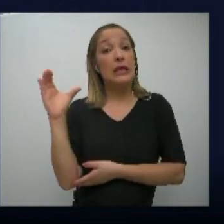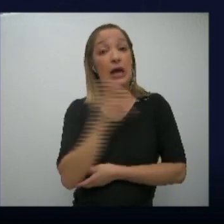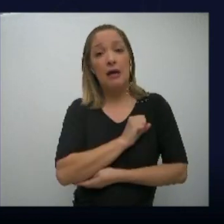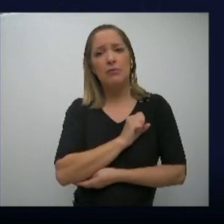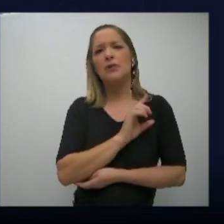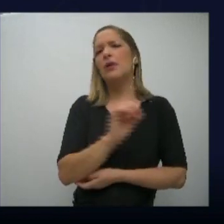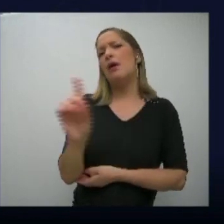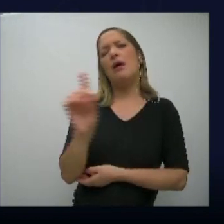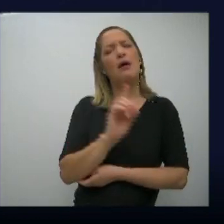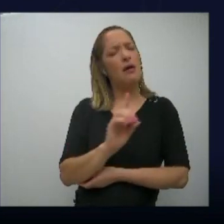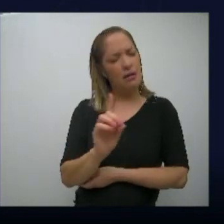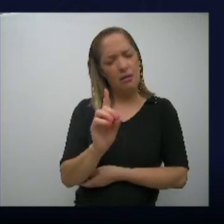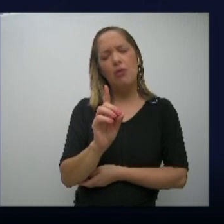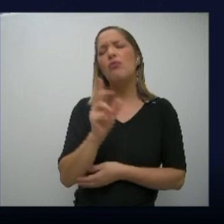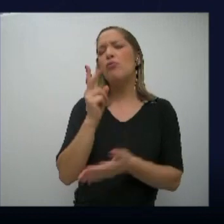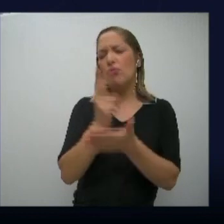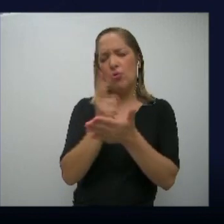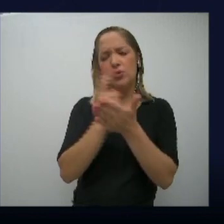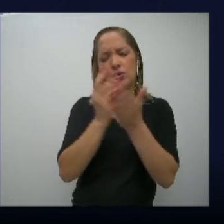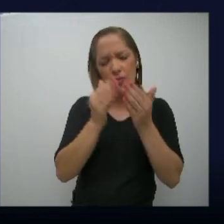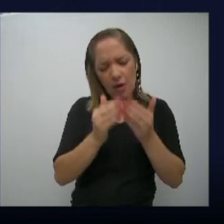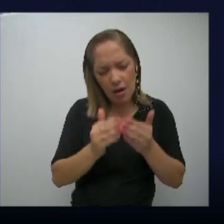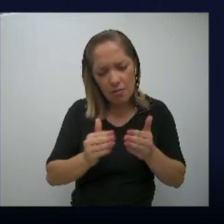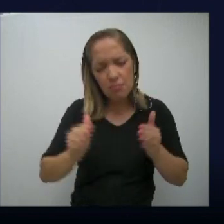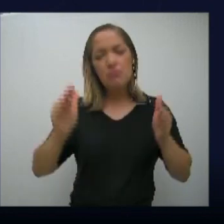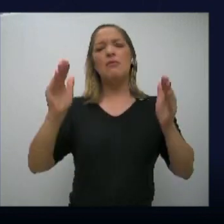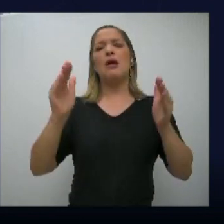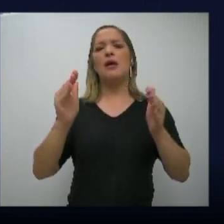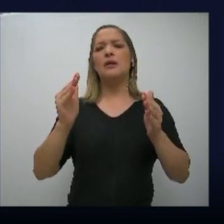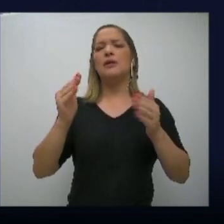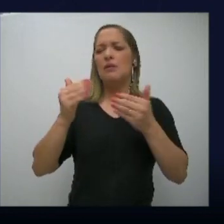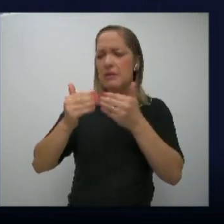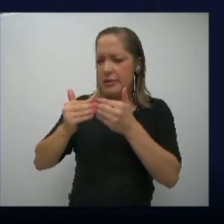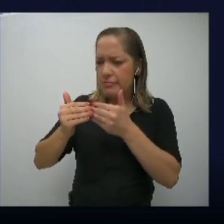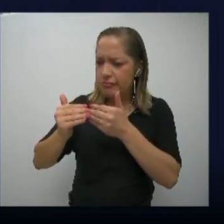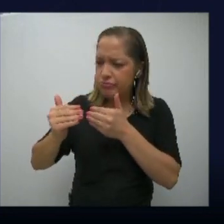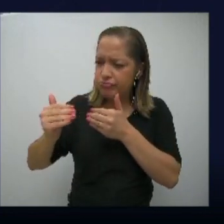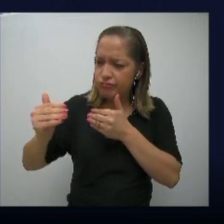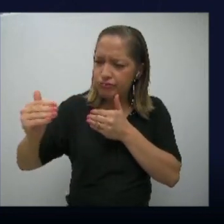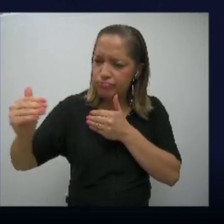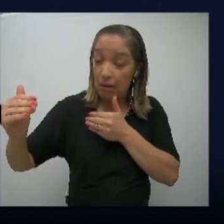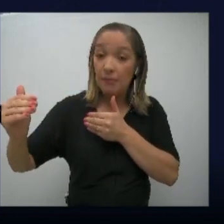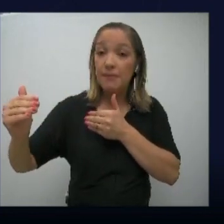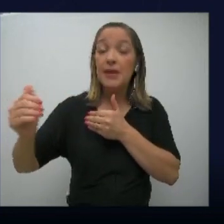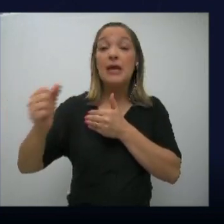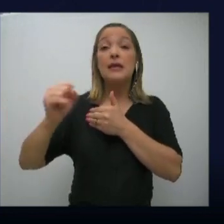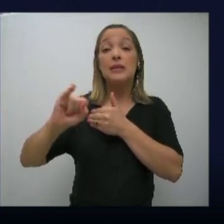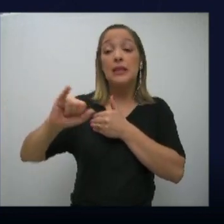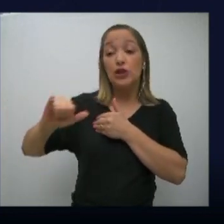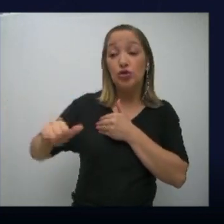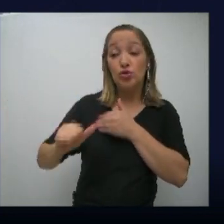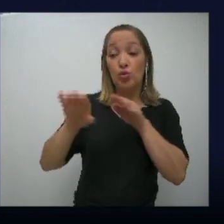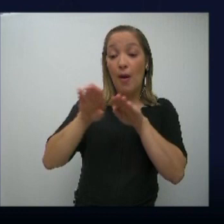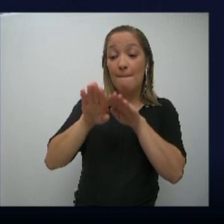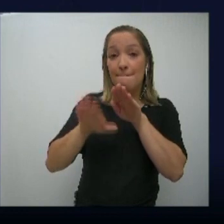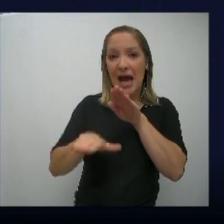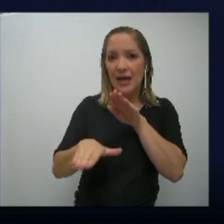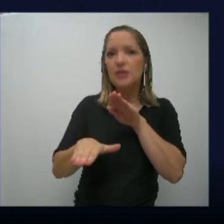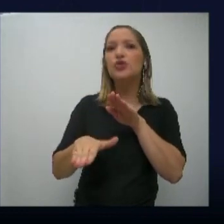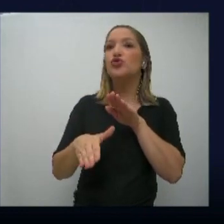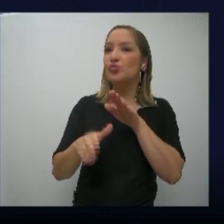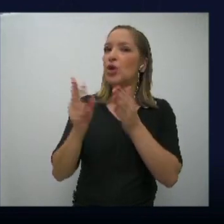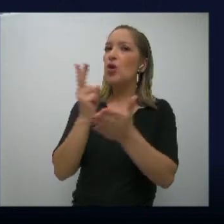ela vai curtir aberta por muito tempo porque a janela fica aberta se o juros ficam baixo já então como eu não